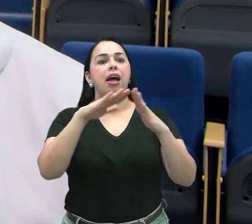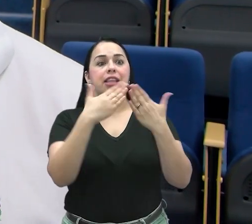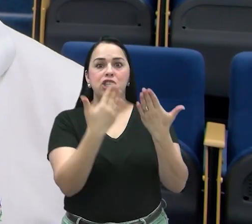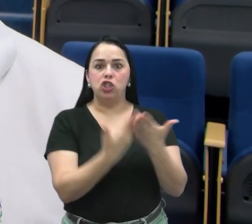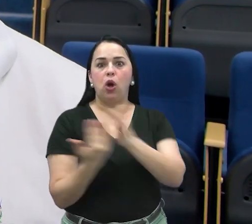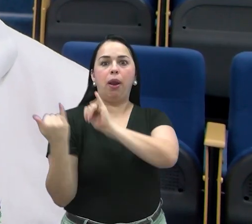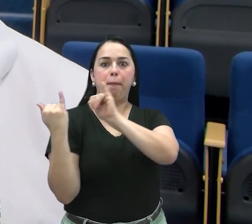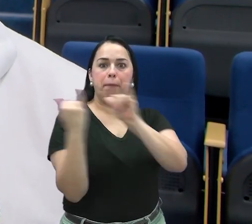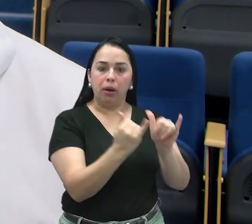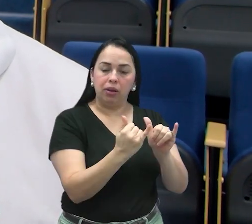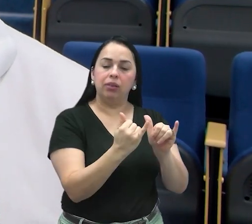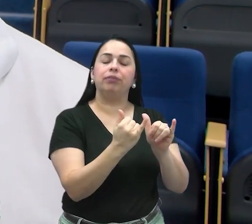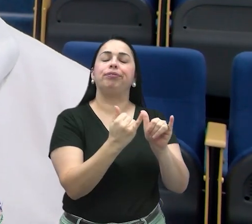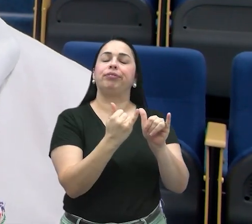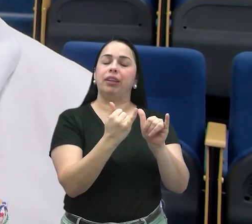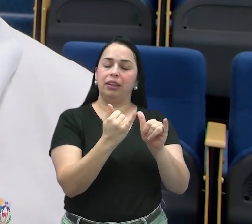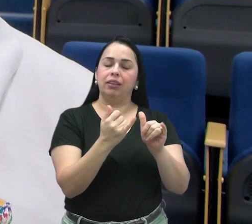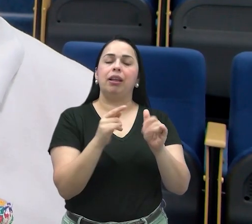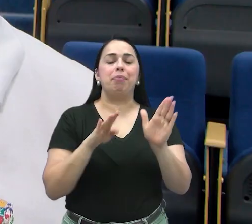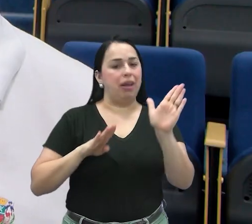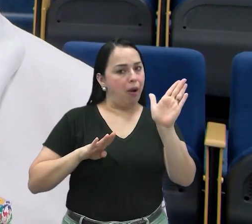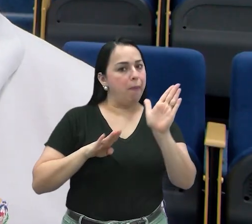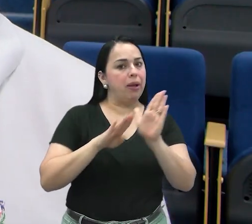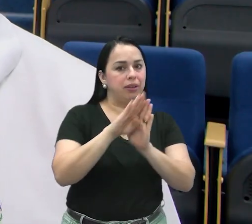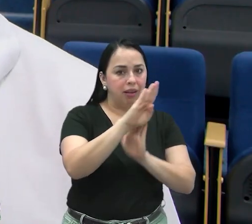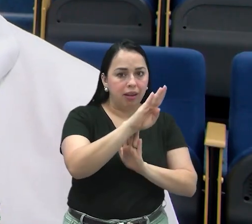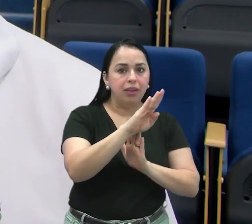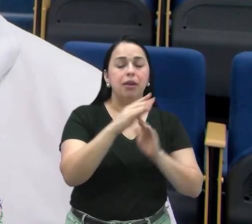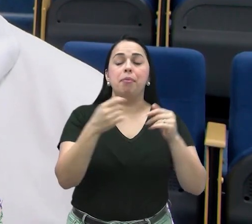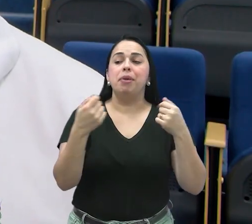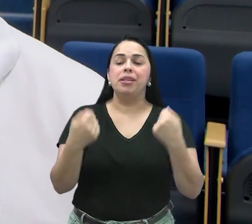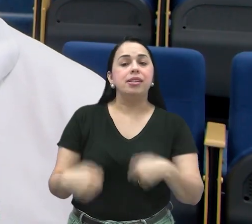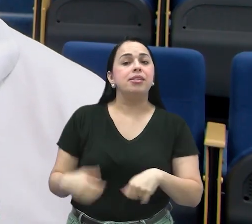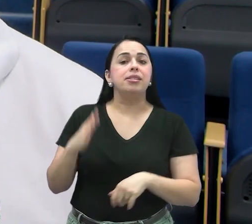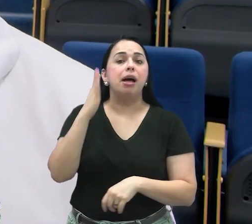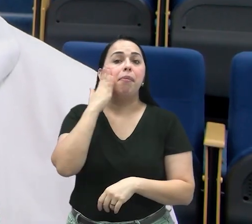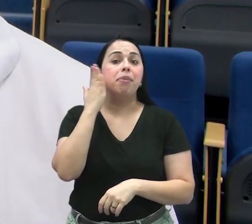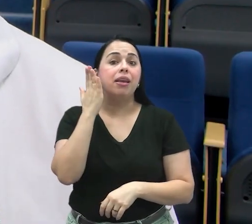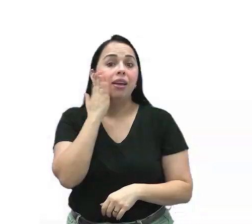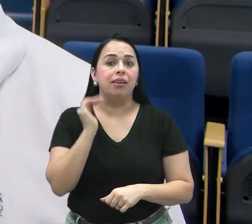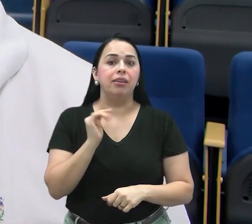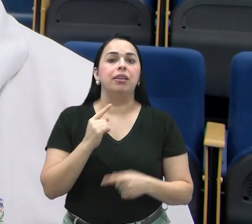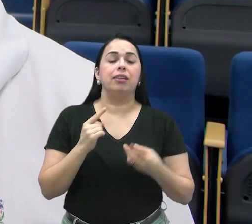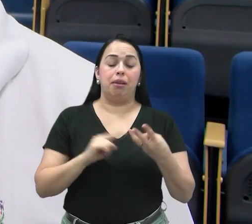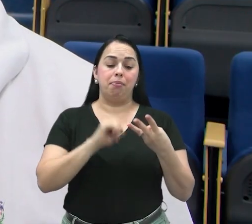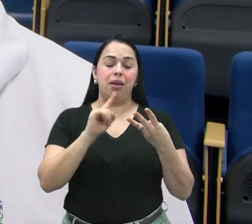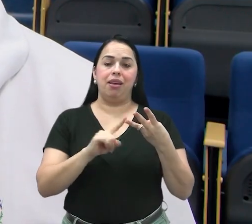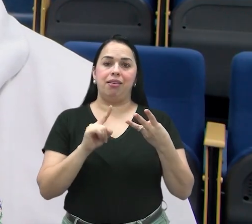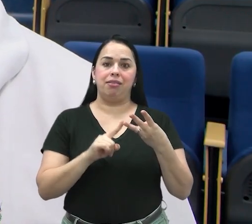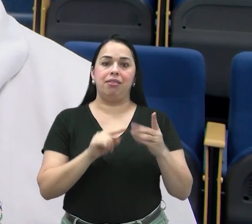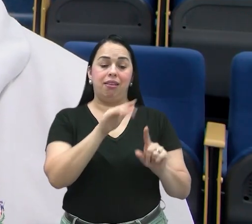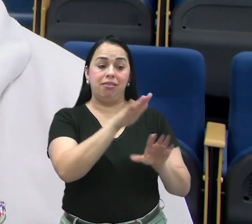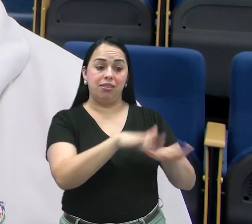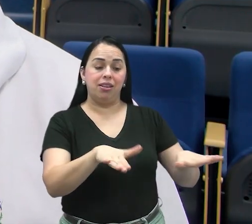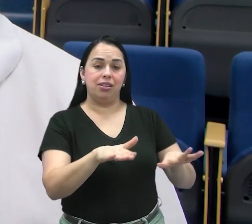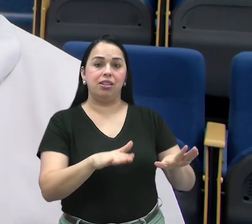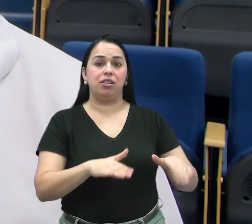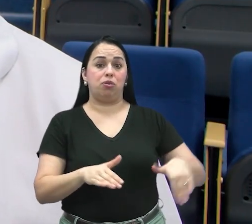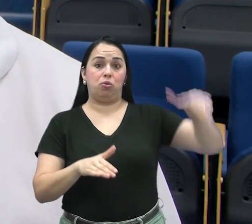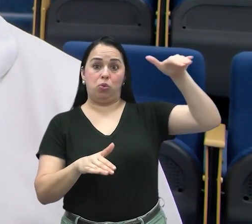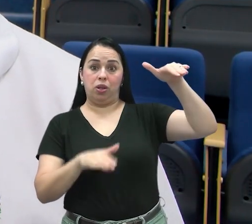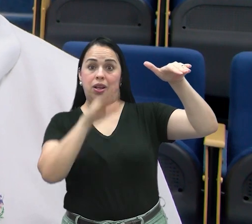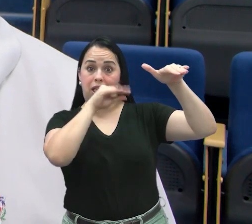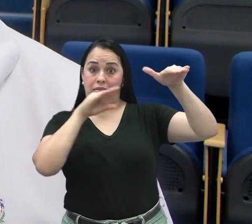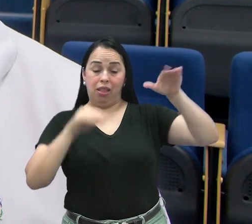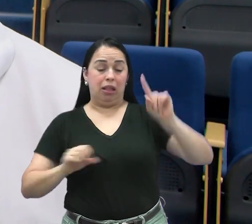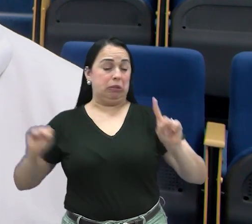escolares. Então a gente precisa trabalhar com a rede municipal e com a rede estadual essa questão das faltas, né? E também a questão de violência física contra criança e